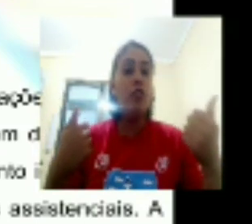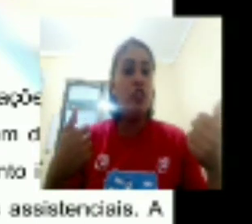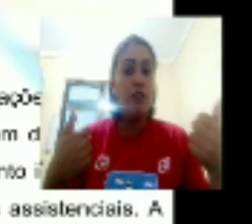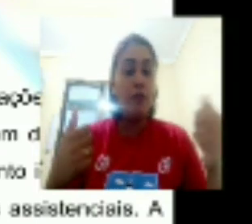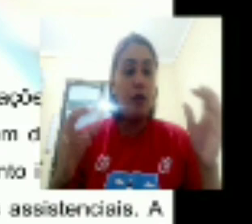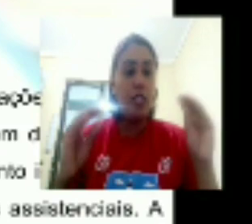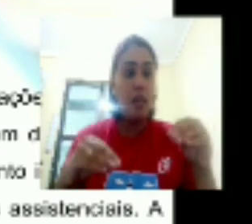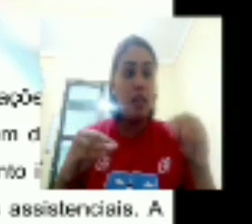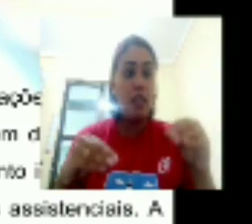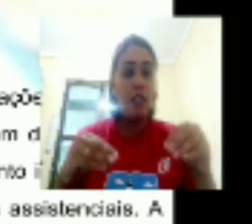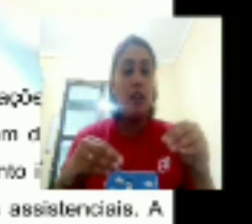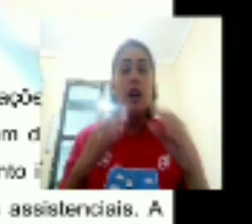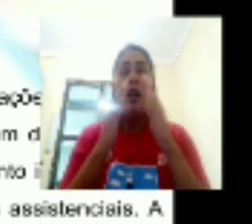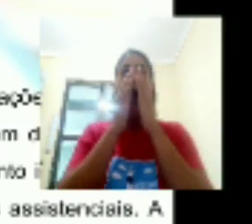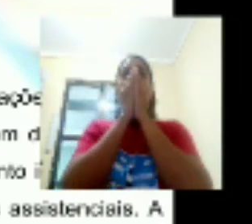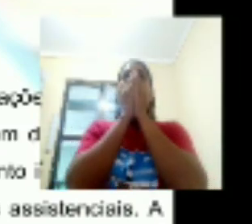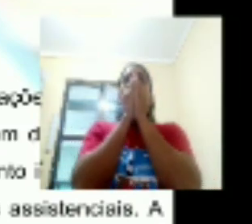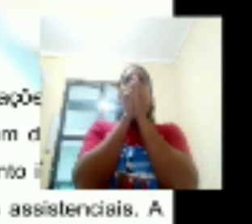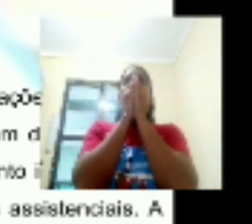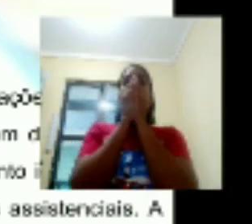87,